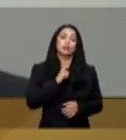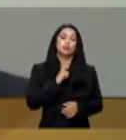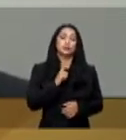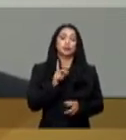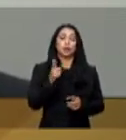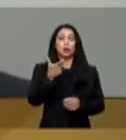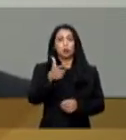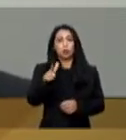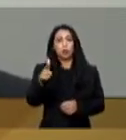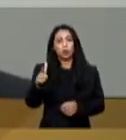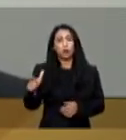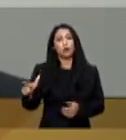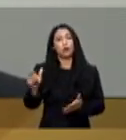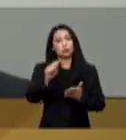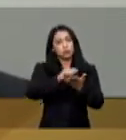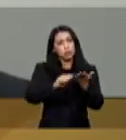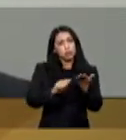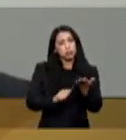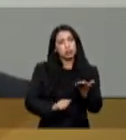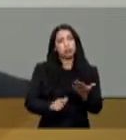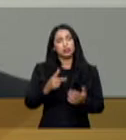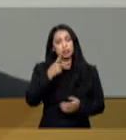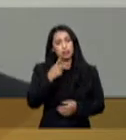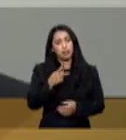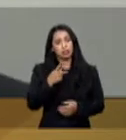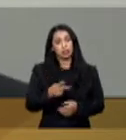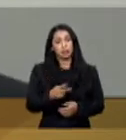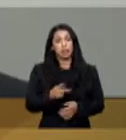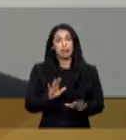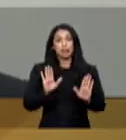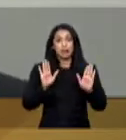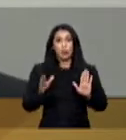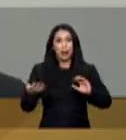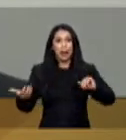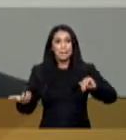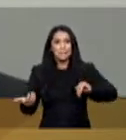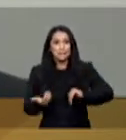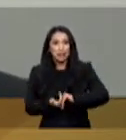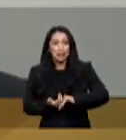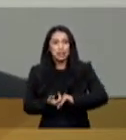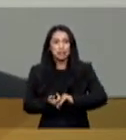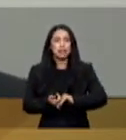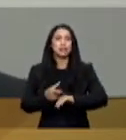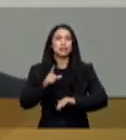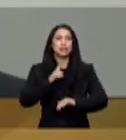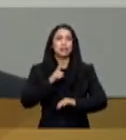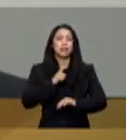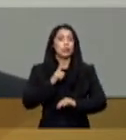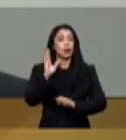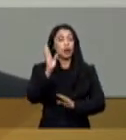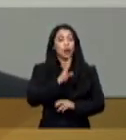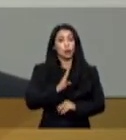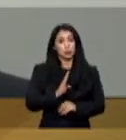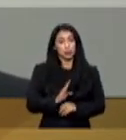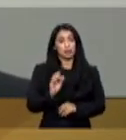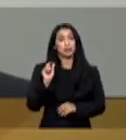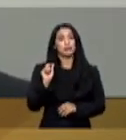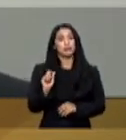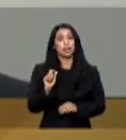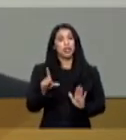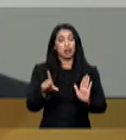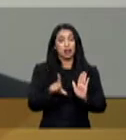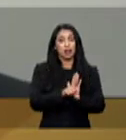e outros, em face da pressa do Congresso Nacional e rigor legislativo, deu ao Brasil leis